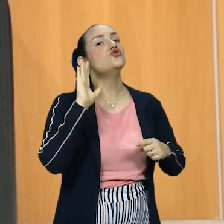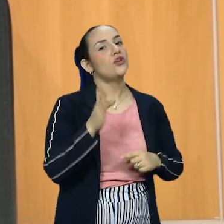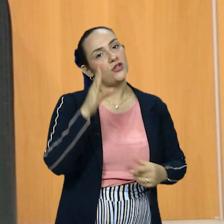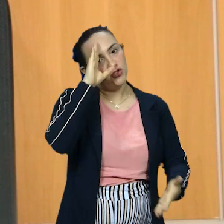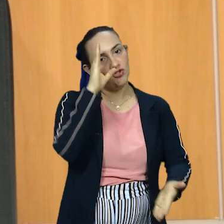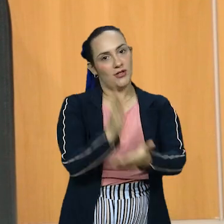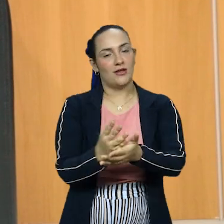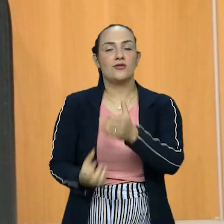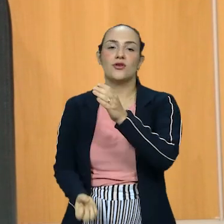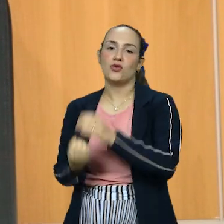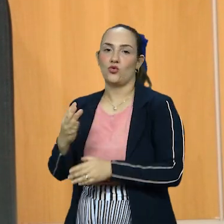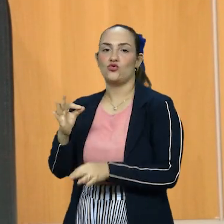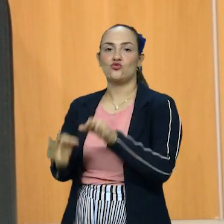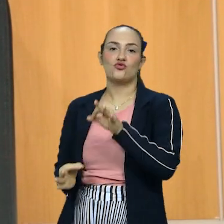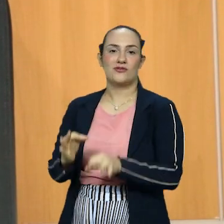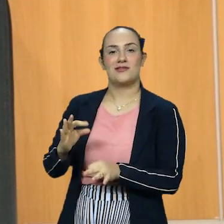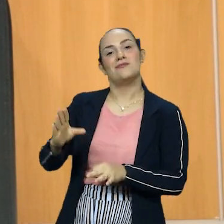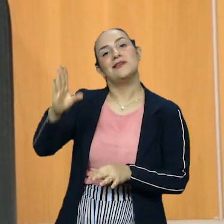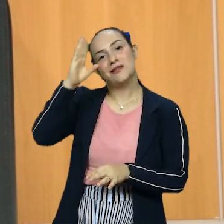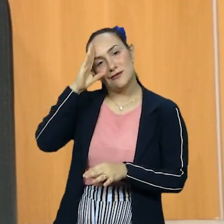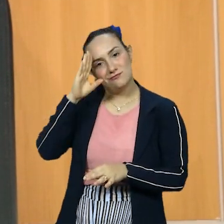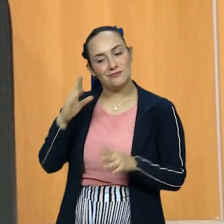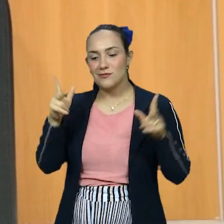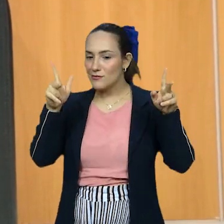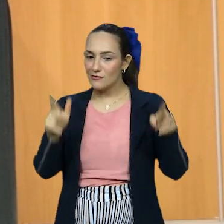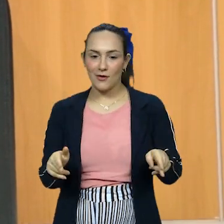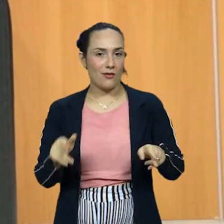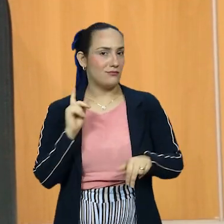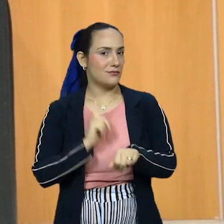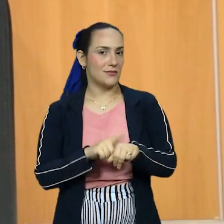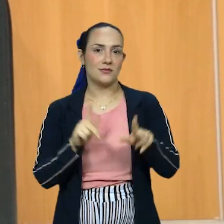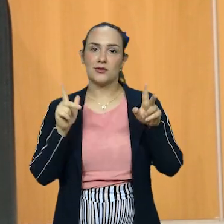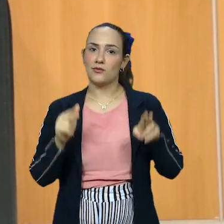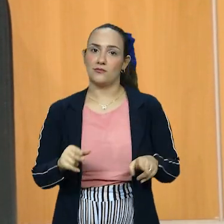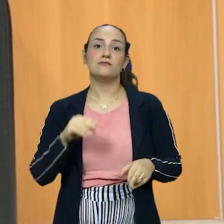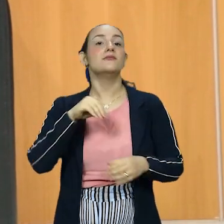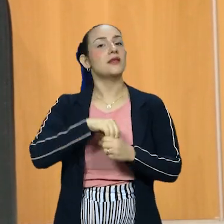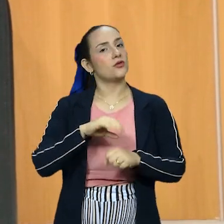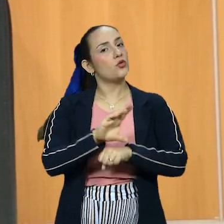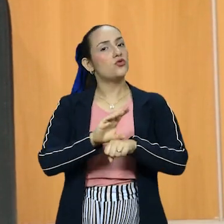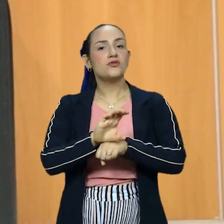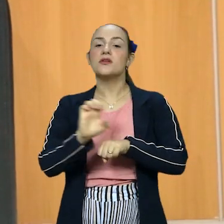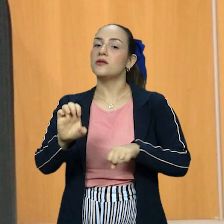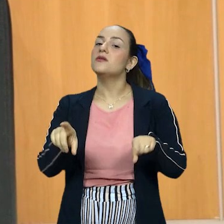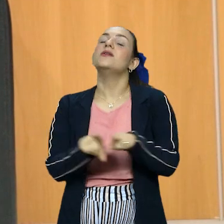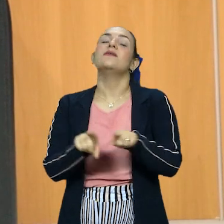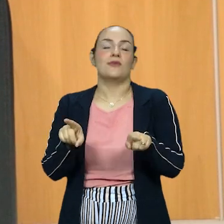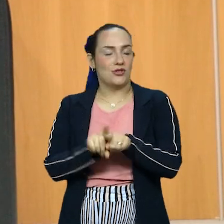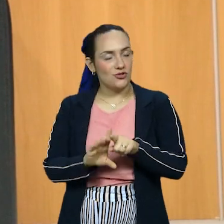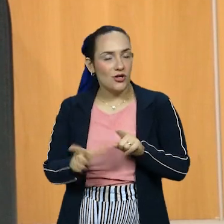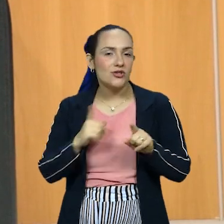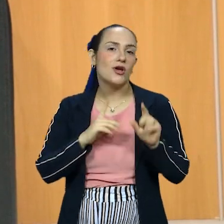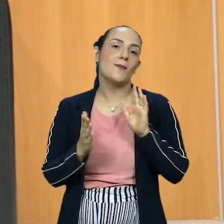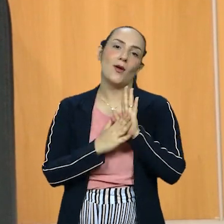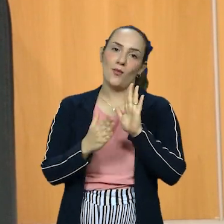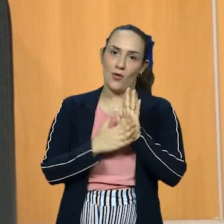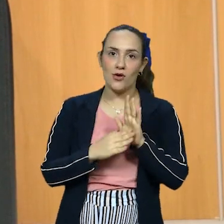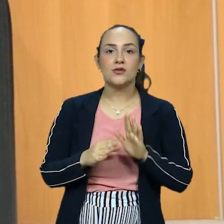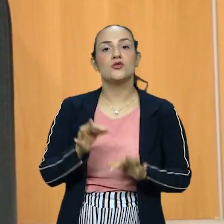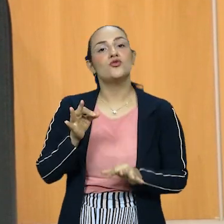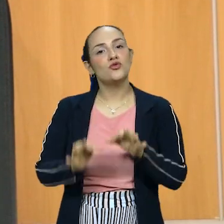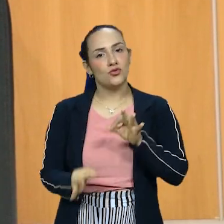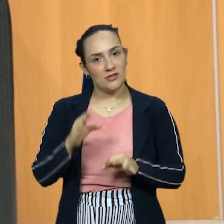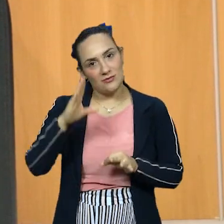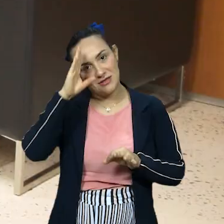Sul, quando foi feita a Constituição nossa, foi feita na Constituição do Estado a Justiça Militar dentro